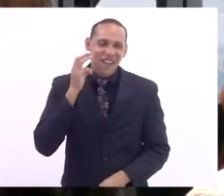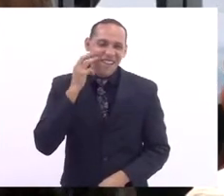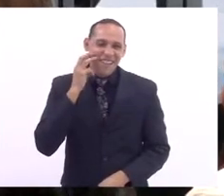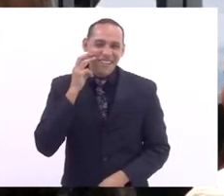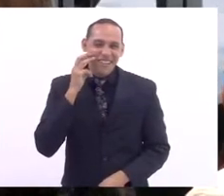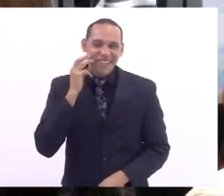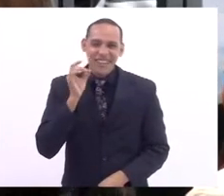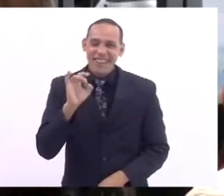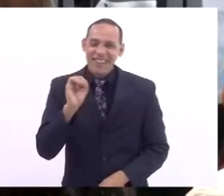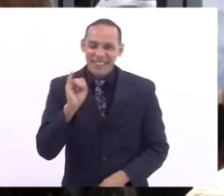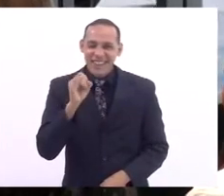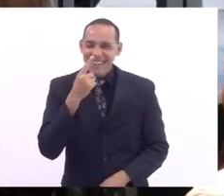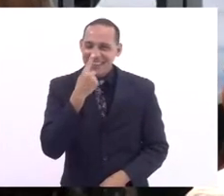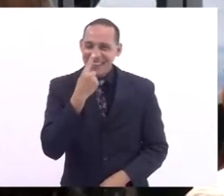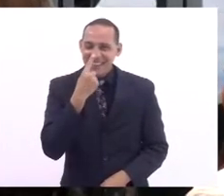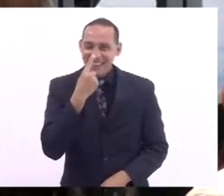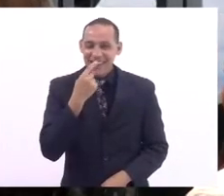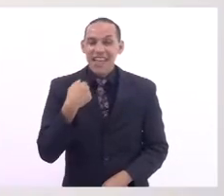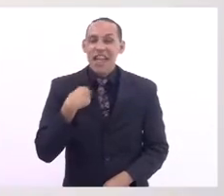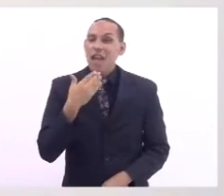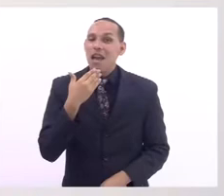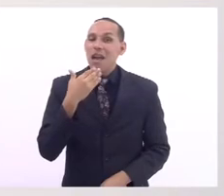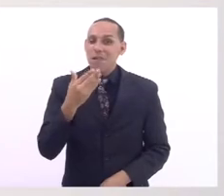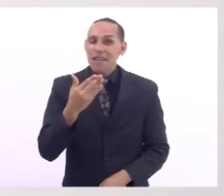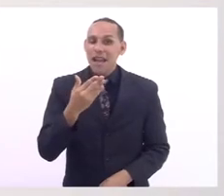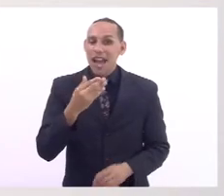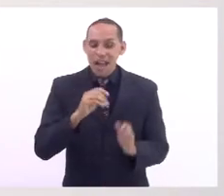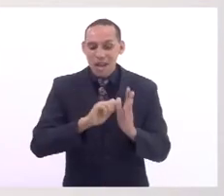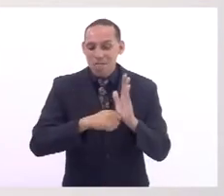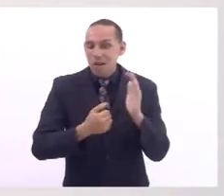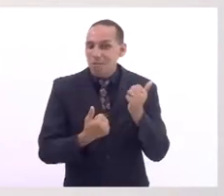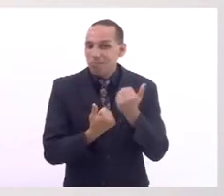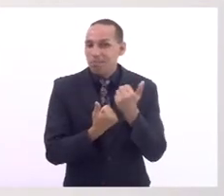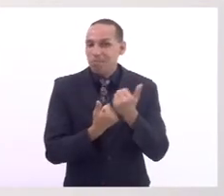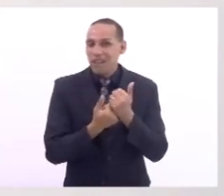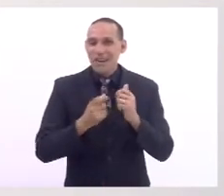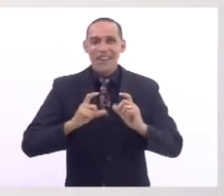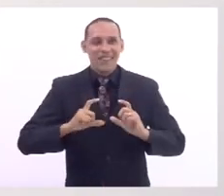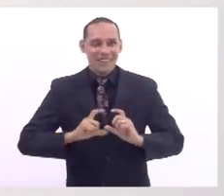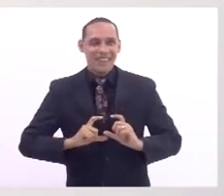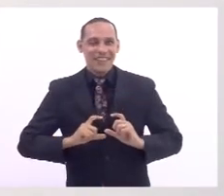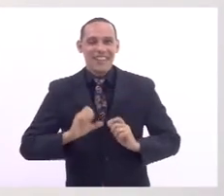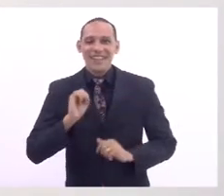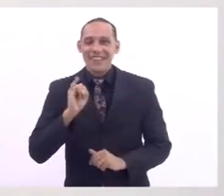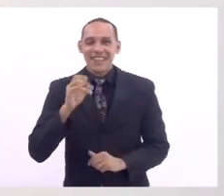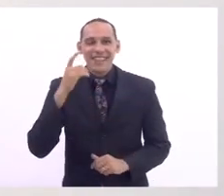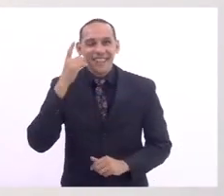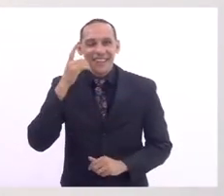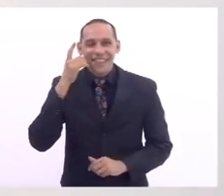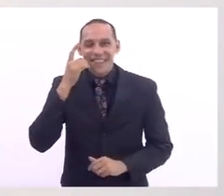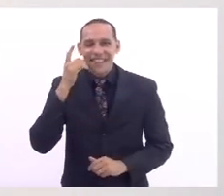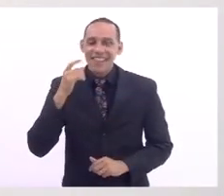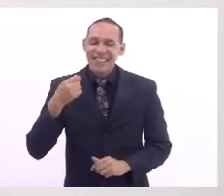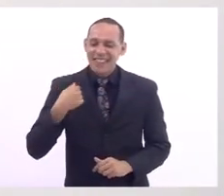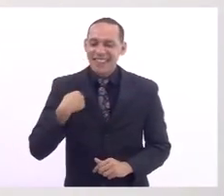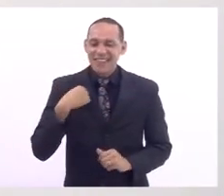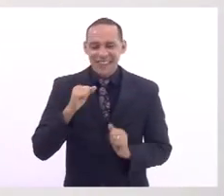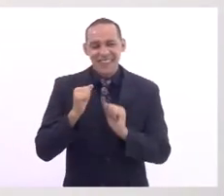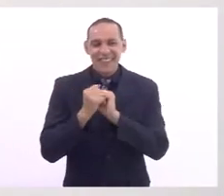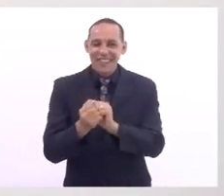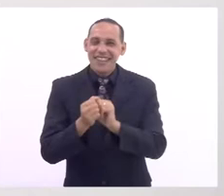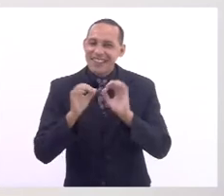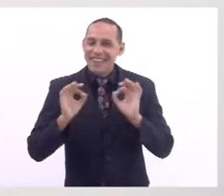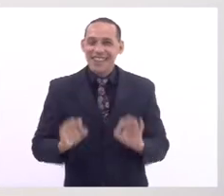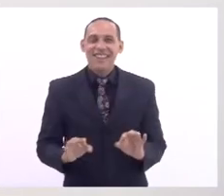quero te pedir mão a Culture a simbólica dessa medalha se deputada a força com certeza estaria